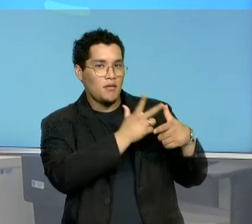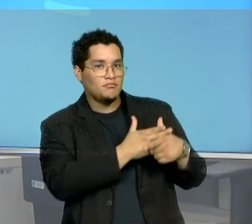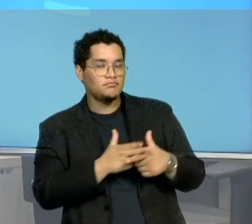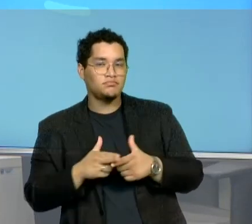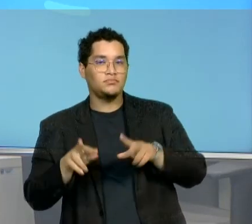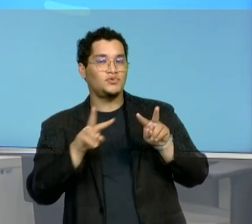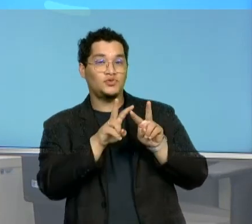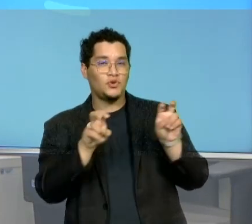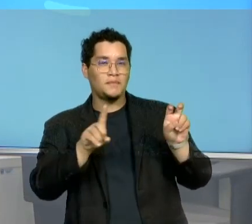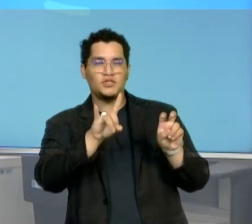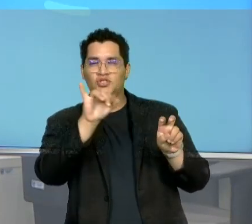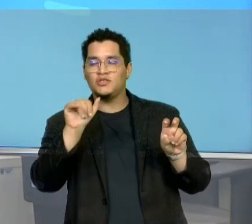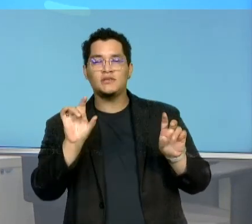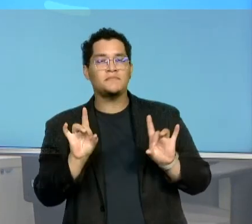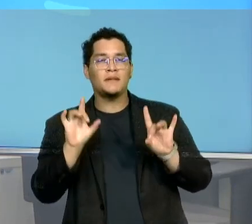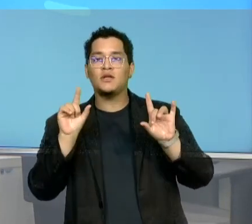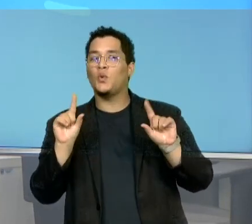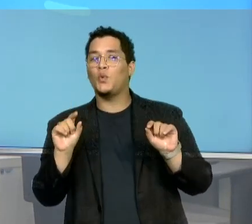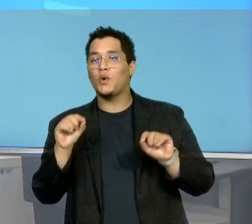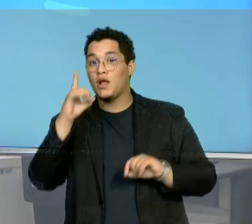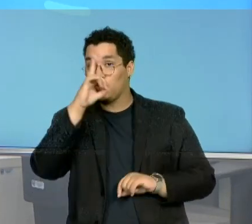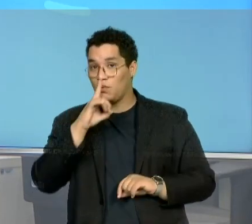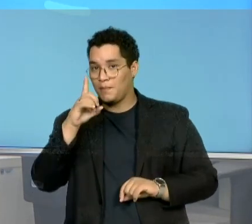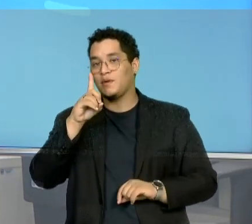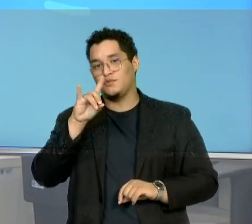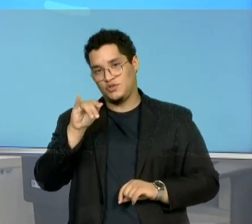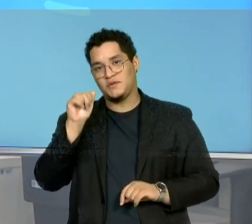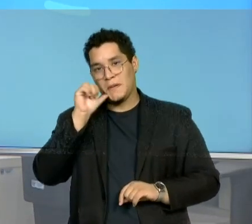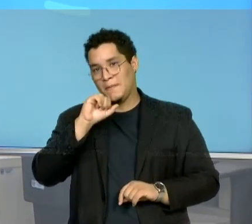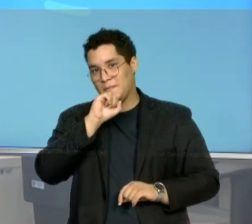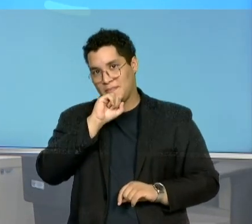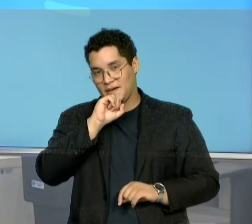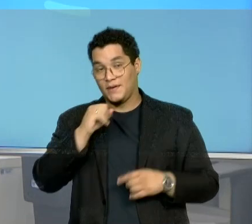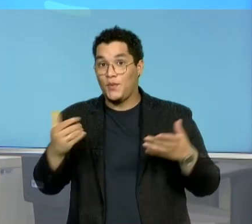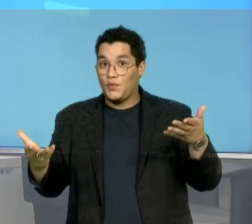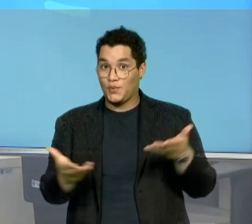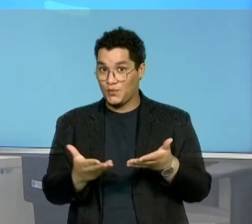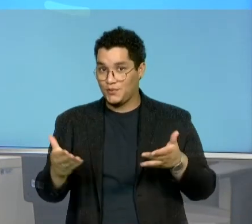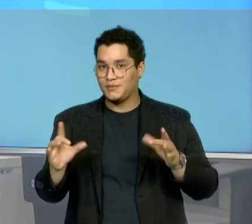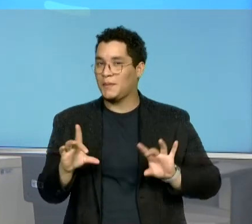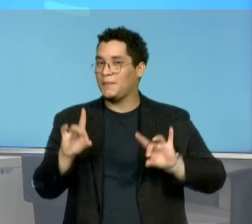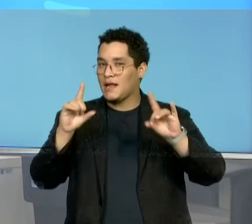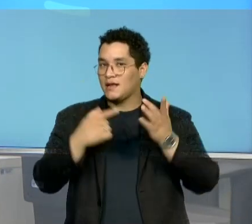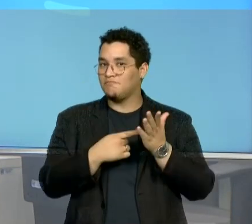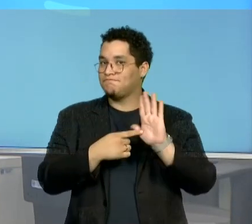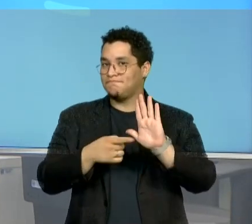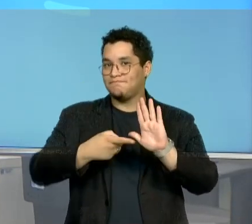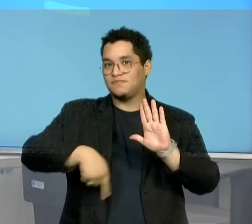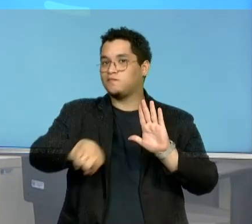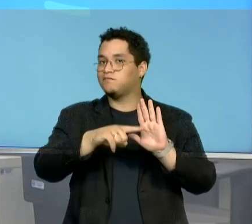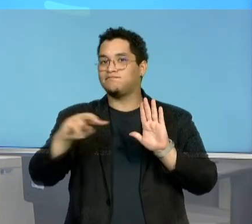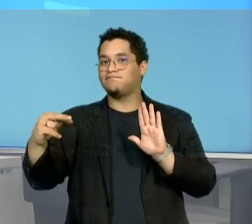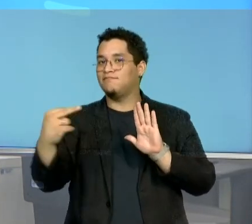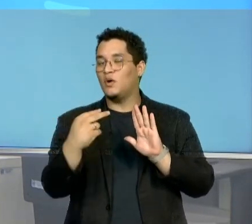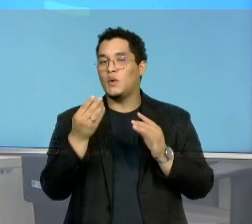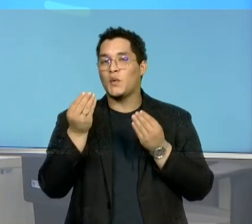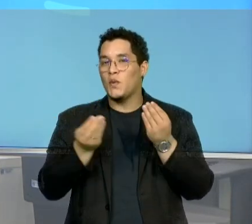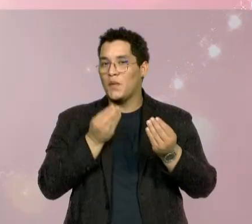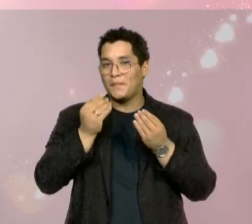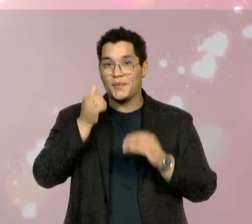essa data tão especial para todos nós. Hoje, nossa equipe traz registros especiais sobre o ato de doar leite